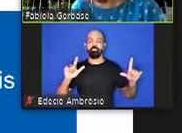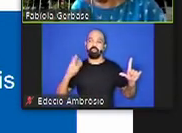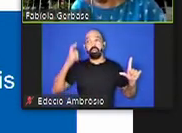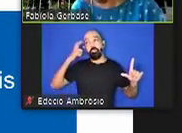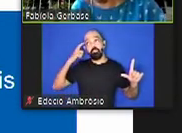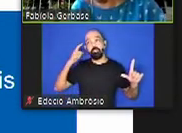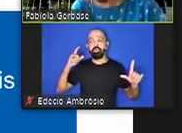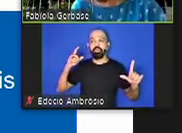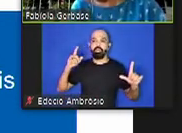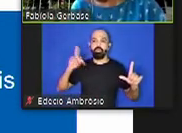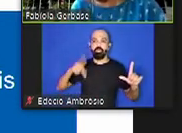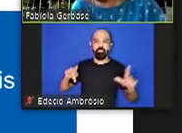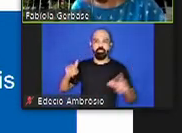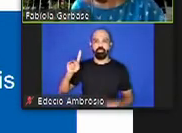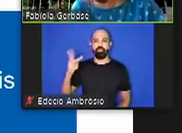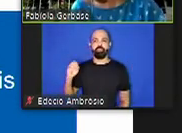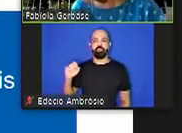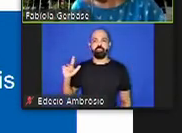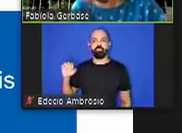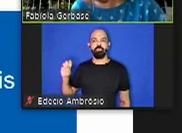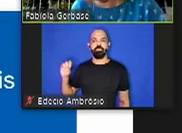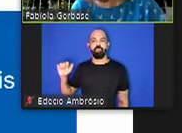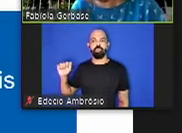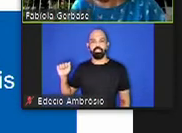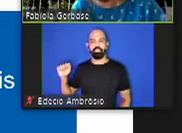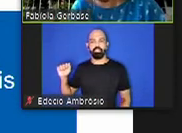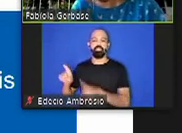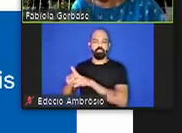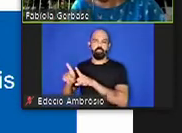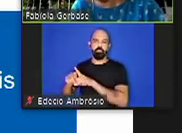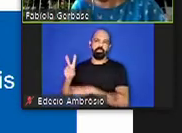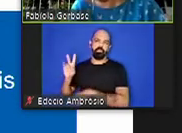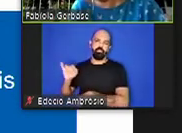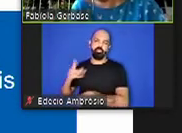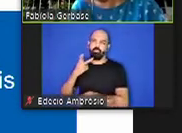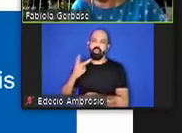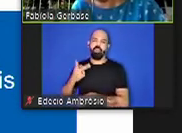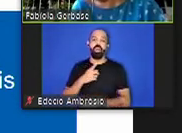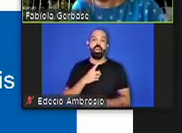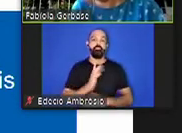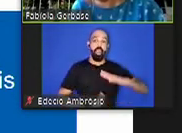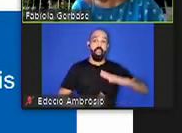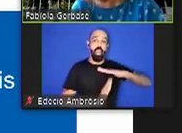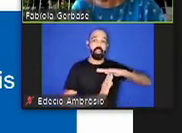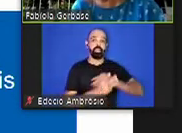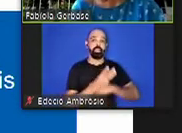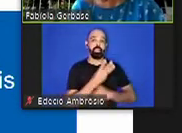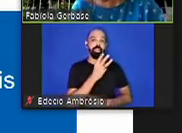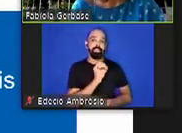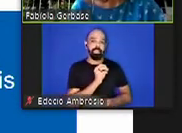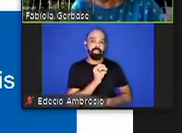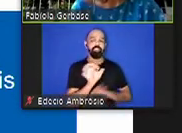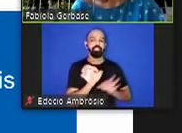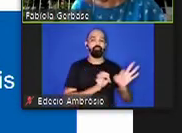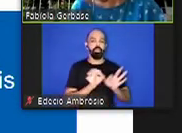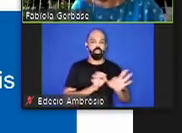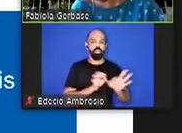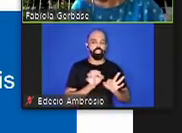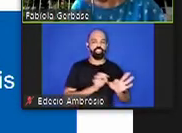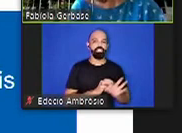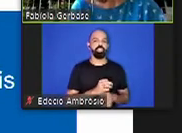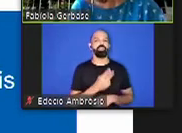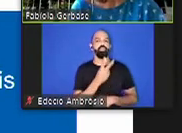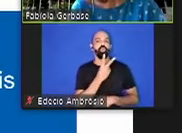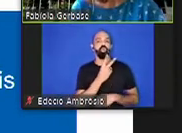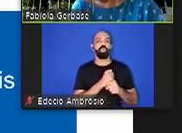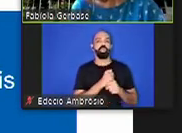mencioná-lo também. Mais uma vez, vamos ter até 30 projetos sendo selecionados para esse modelo de financiamento de 2 anos, prorrogáveis por